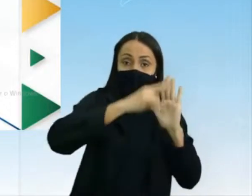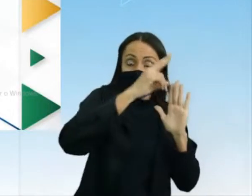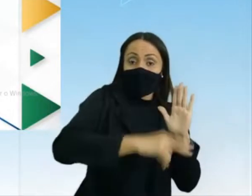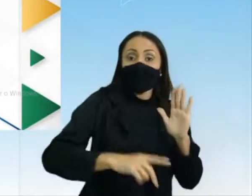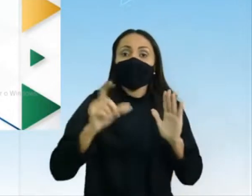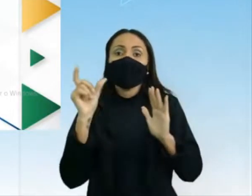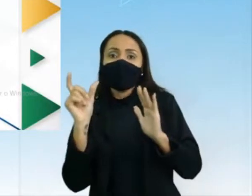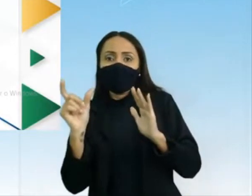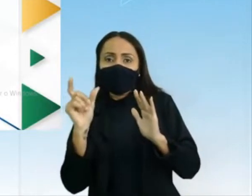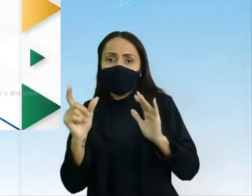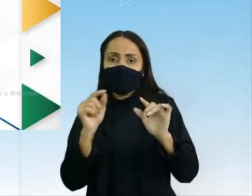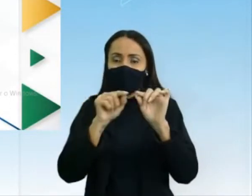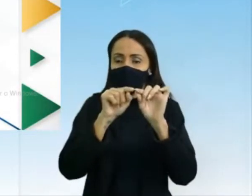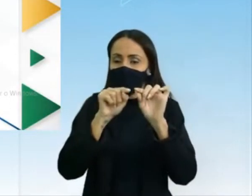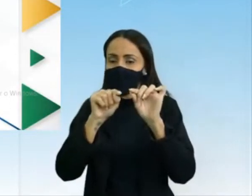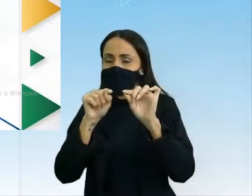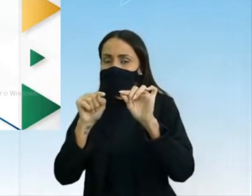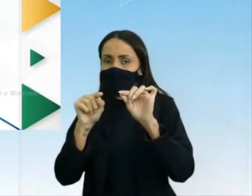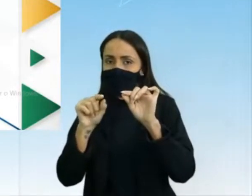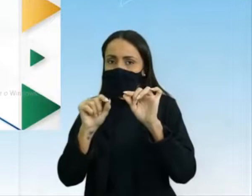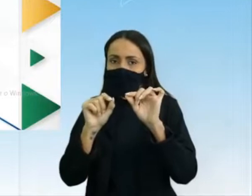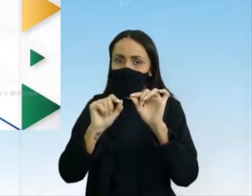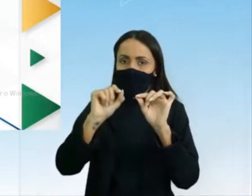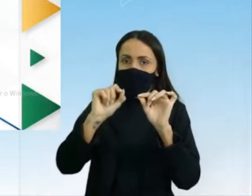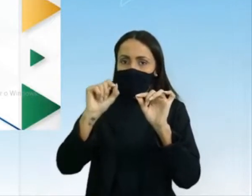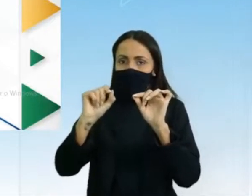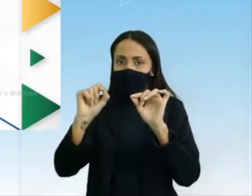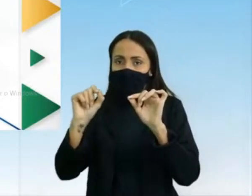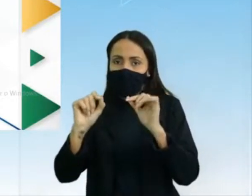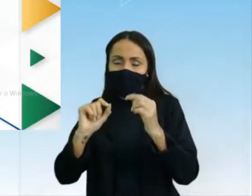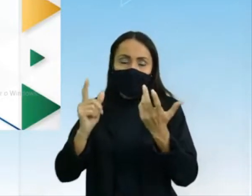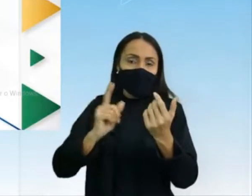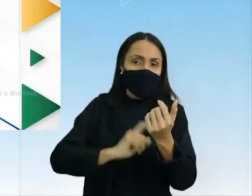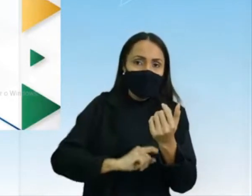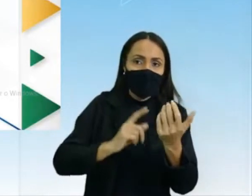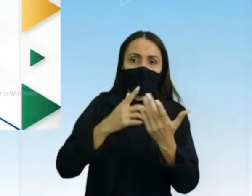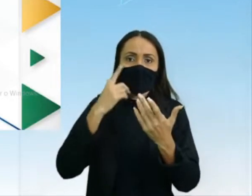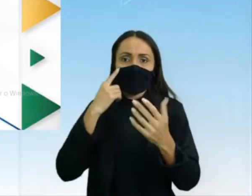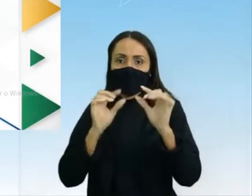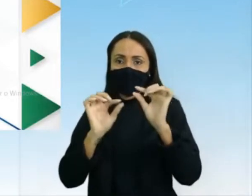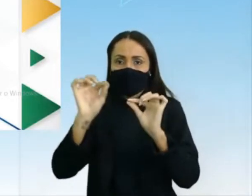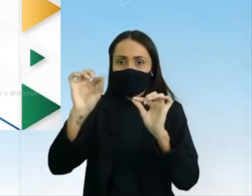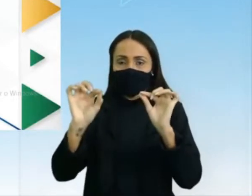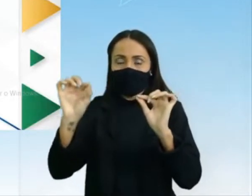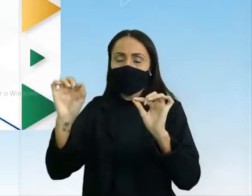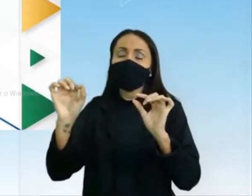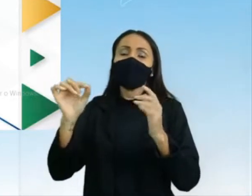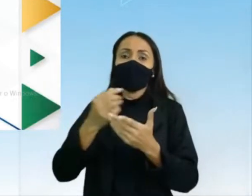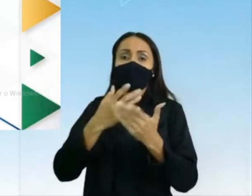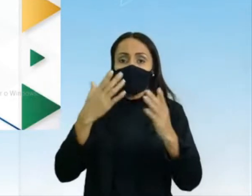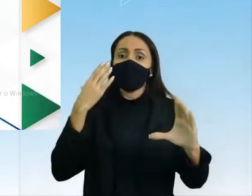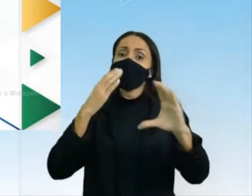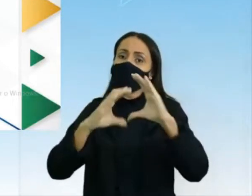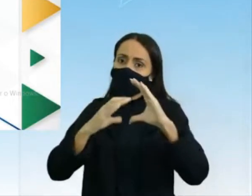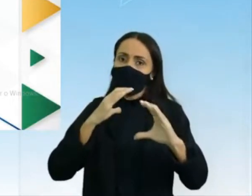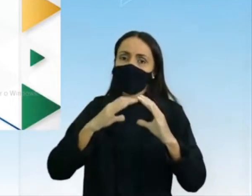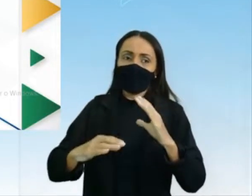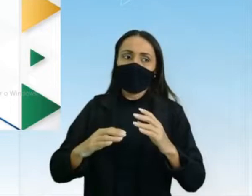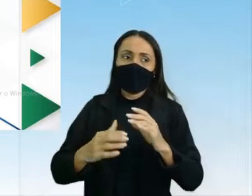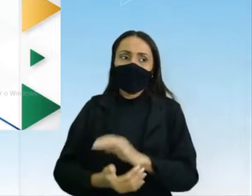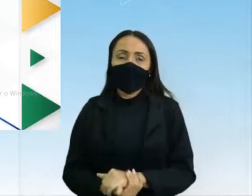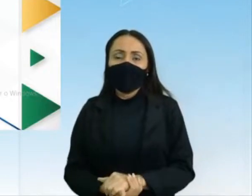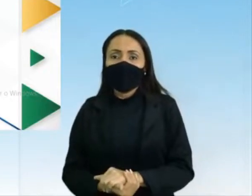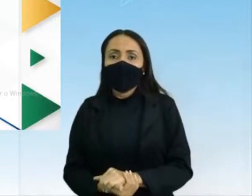está pontilhada, ou trêmula, ou em caixa alta, ou aspeada, tudo isso comunica.